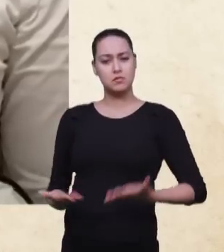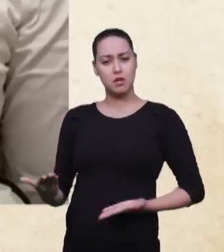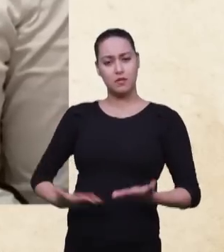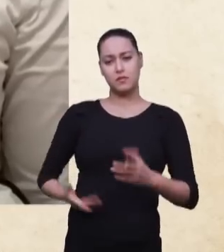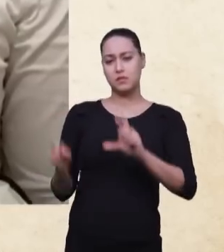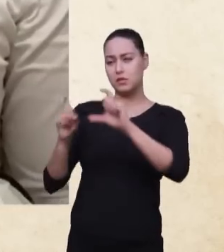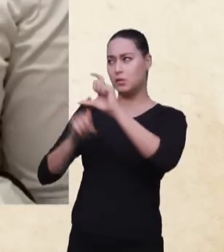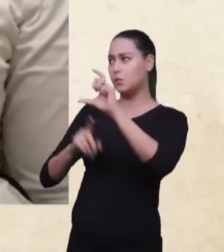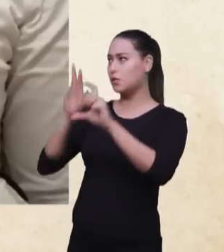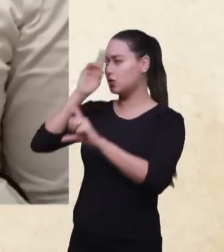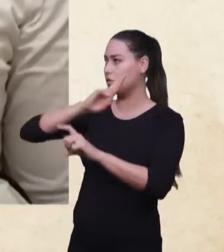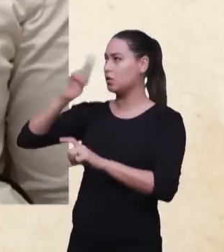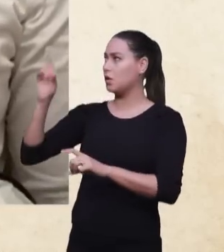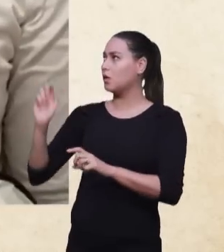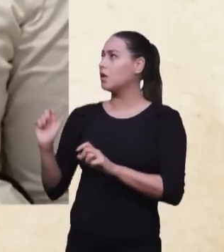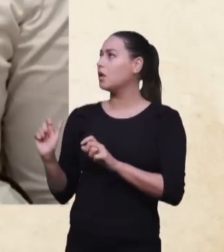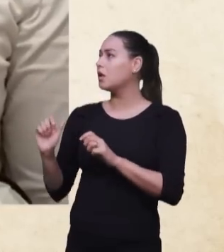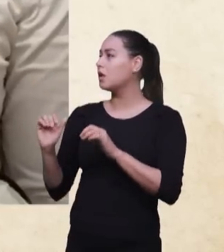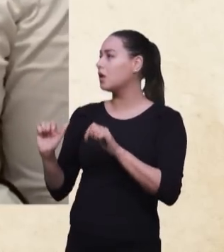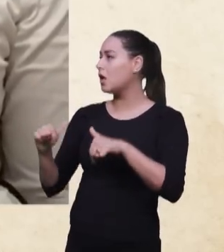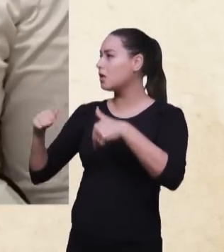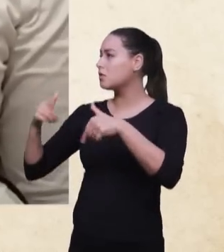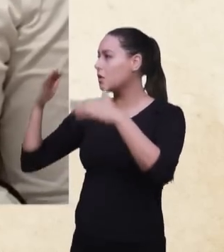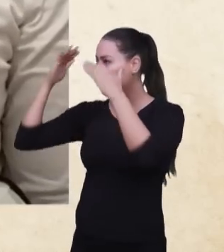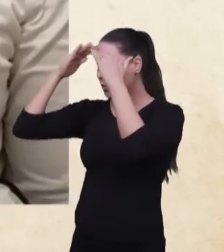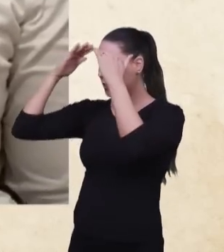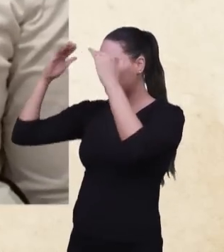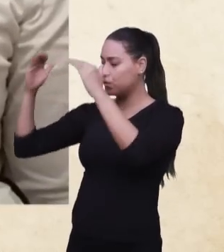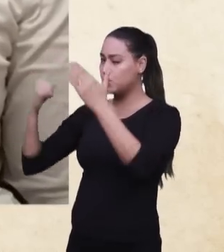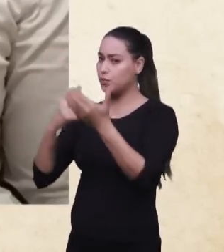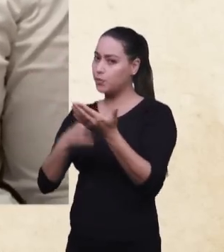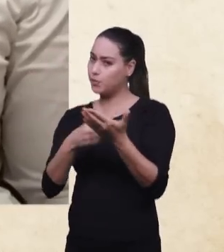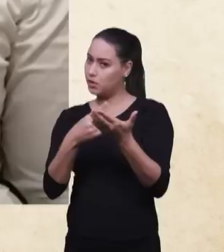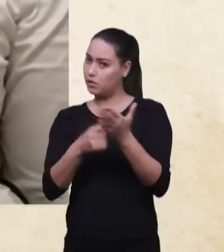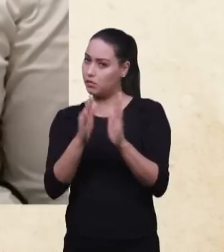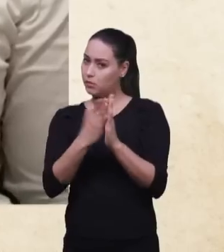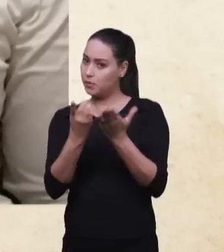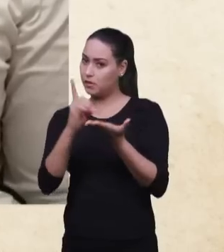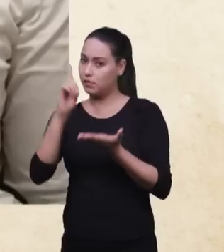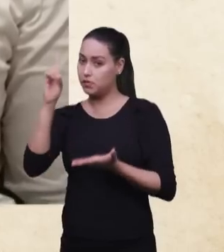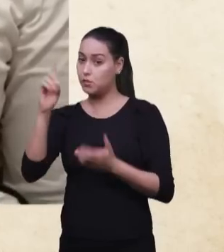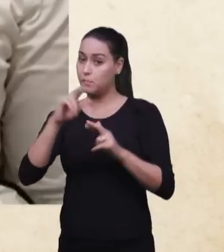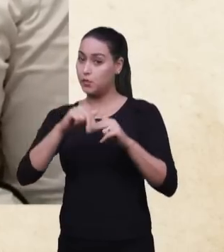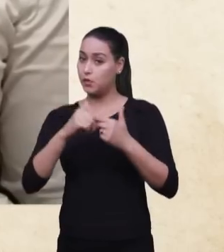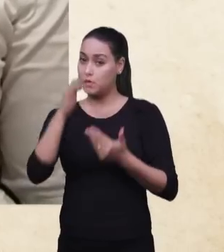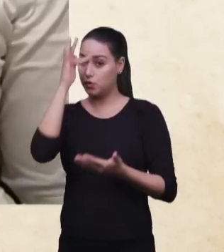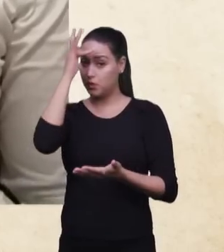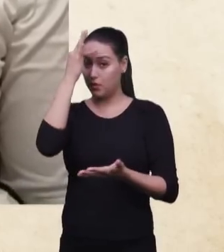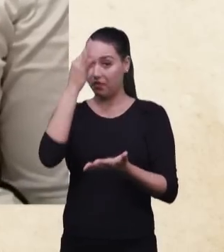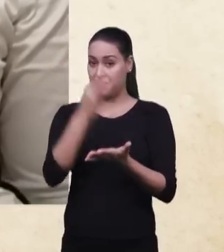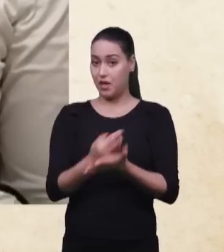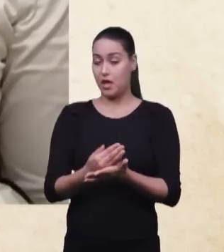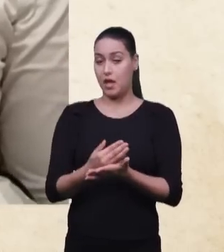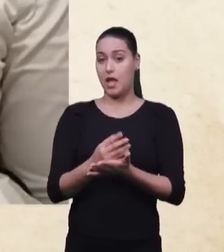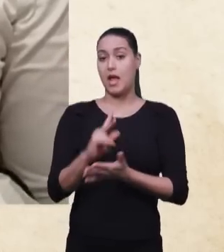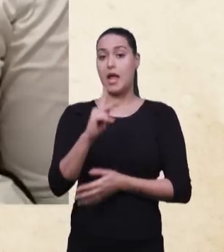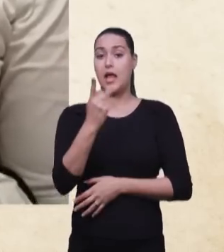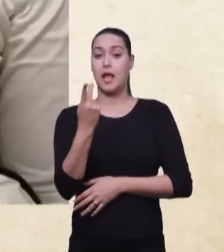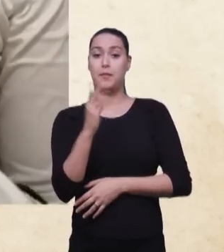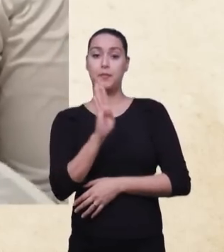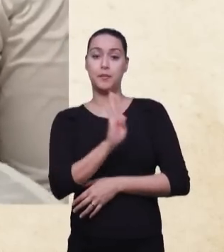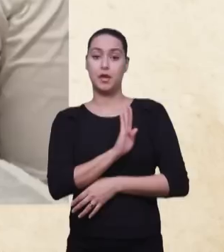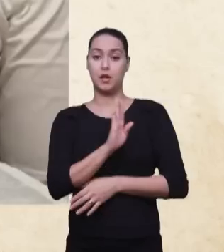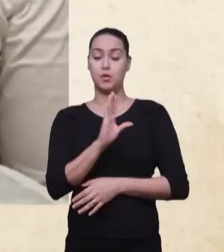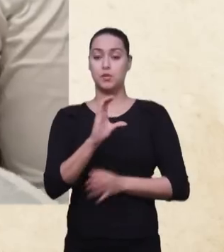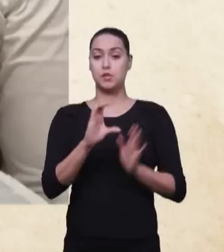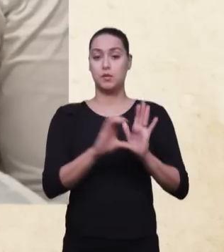dependência do Senhor, confiando e agindo com obediência de acordo com a palavra de Deus. Sobre fé, em Hebreus